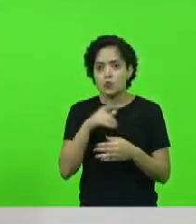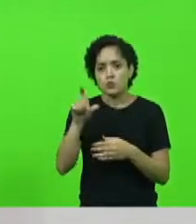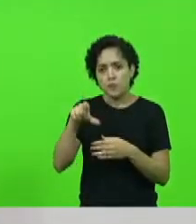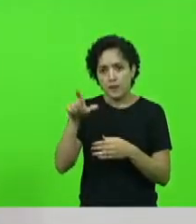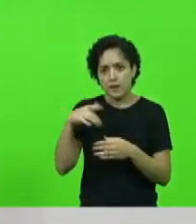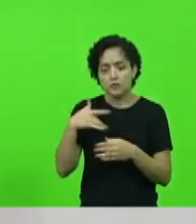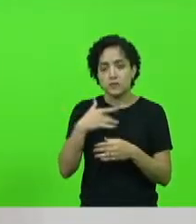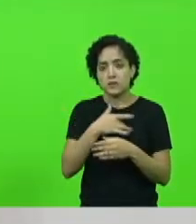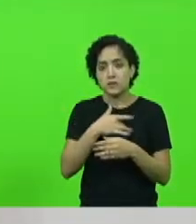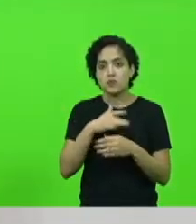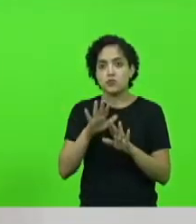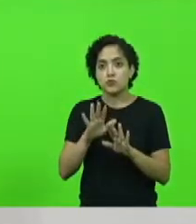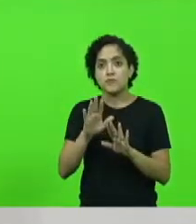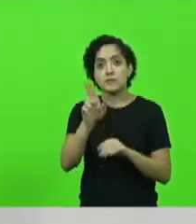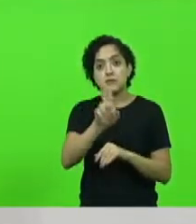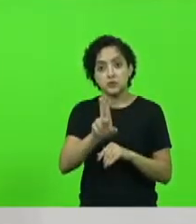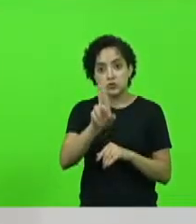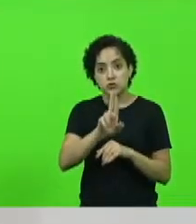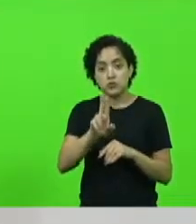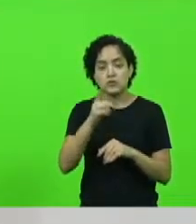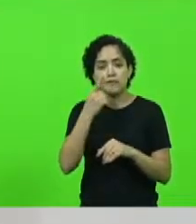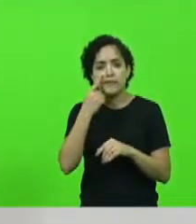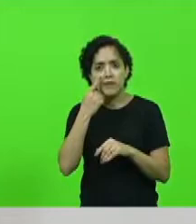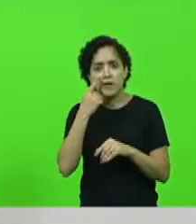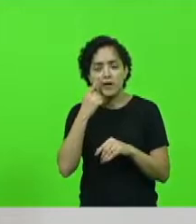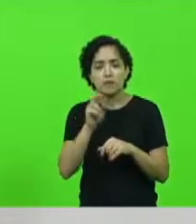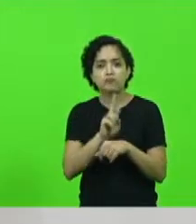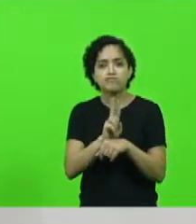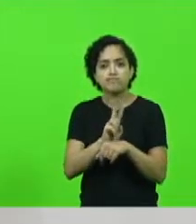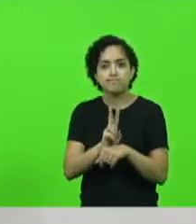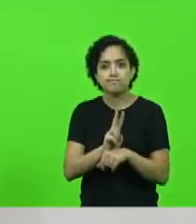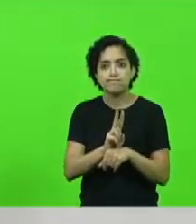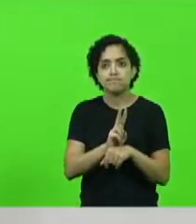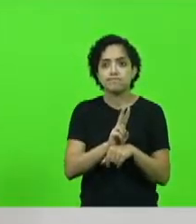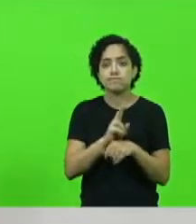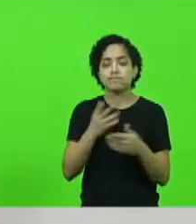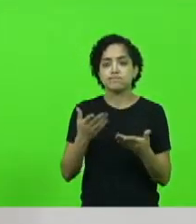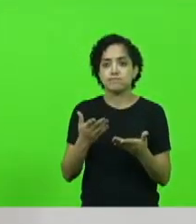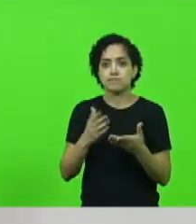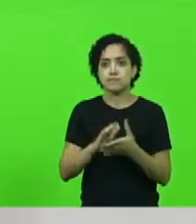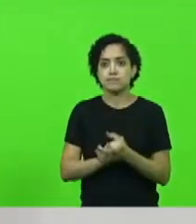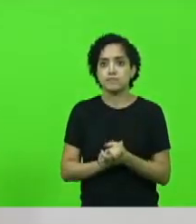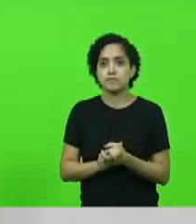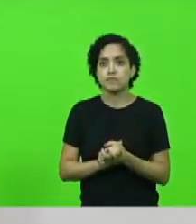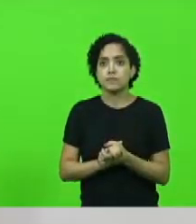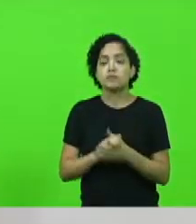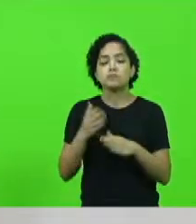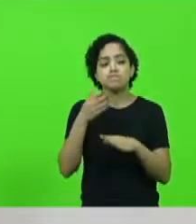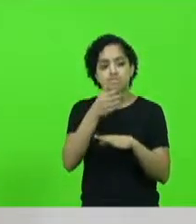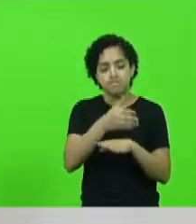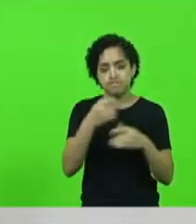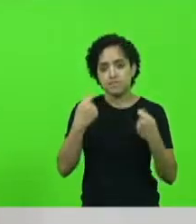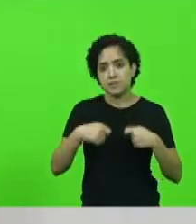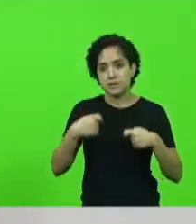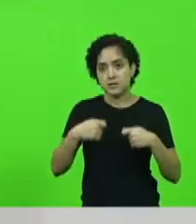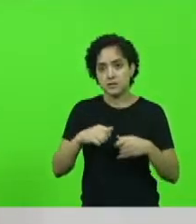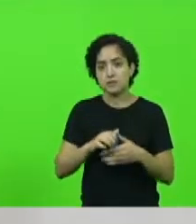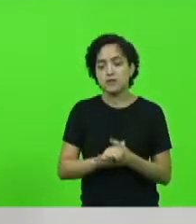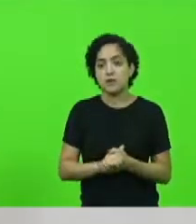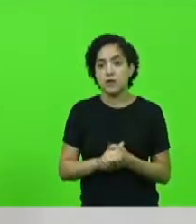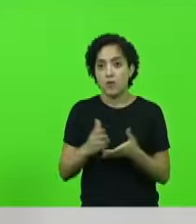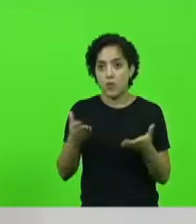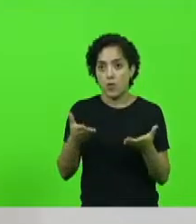vai utilizar ali, a gente tem que ir ver o que, que acontece. Quando pergunta político, não vai nesses lugares, vai sim. Hoje é